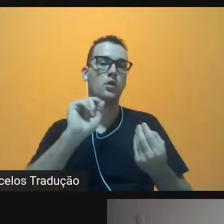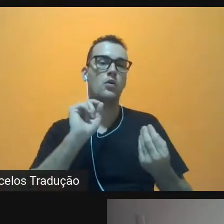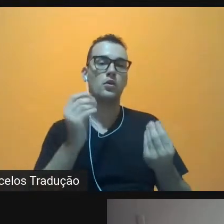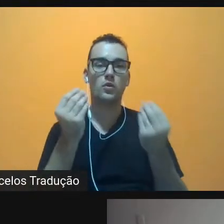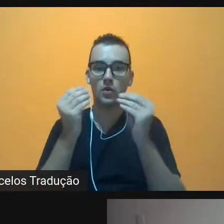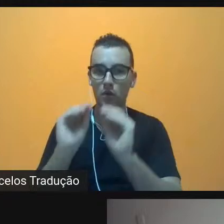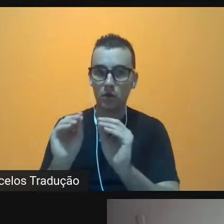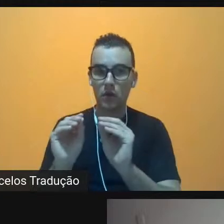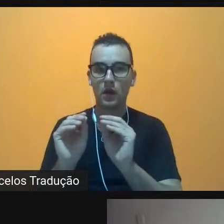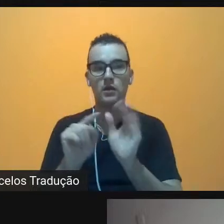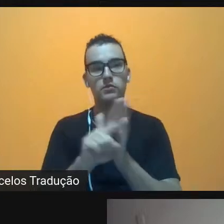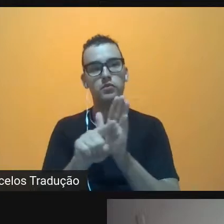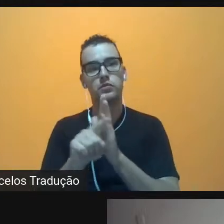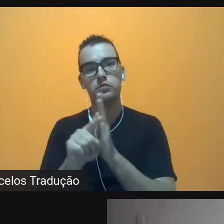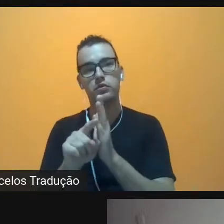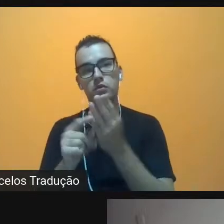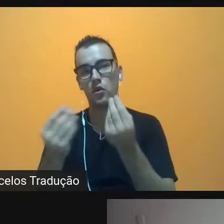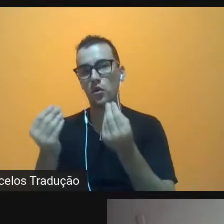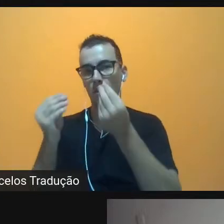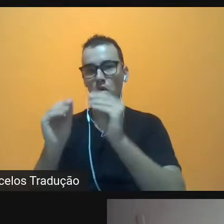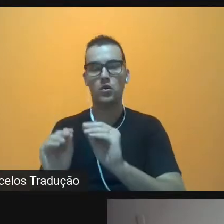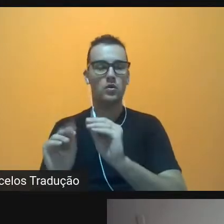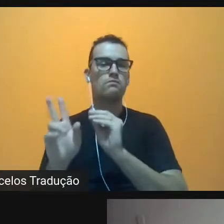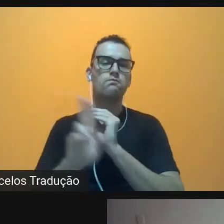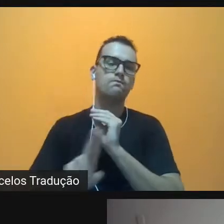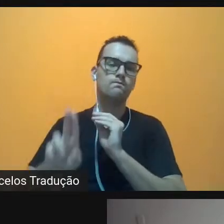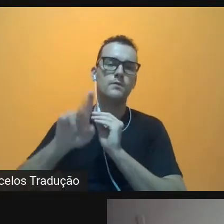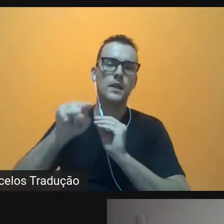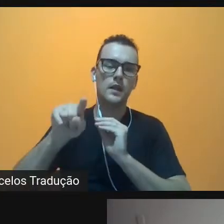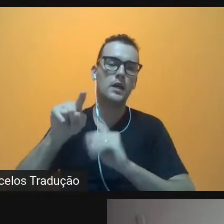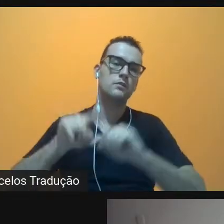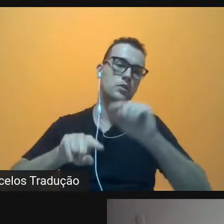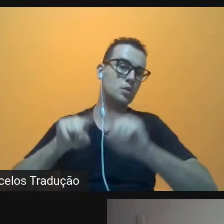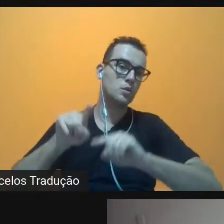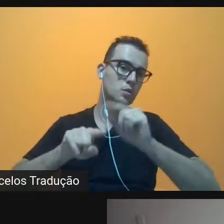fazer suas questões e colocar utilizando essas ferramentas.